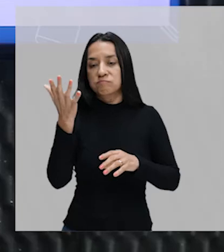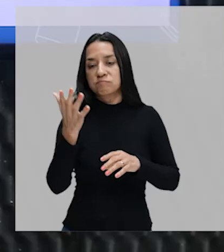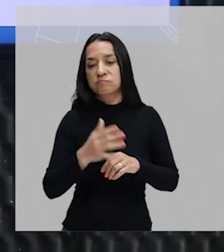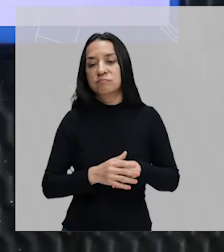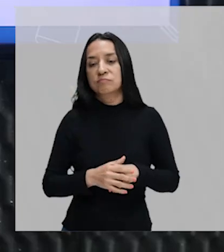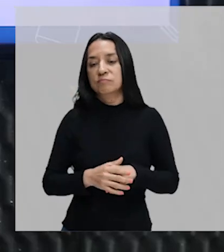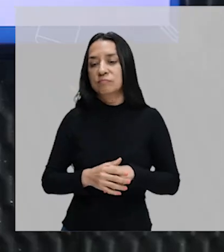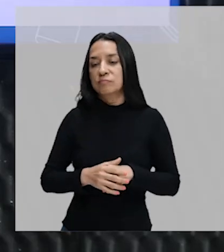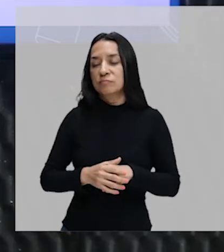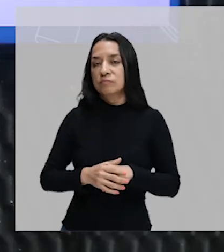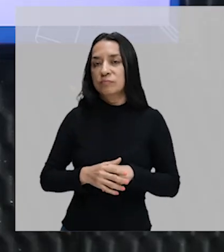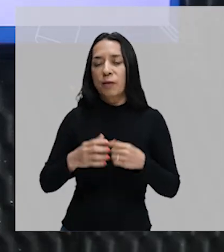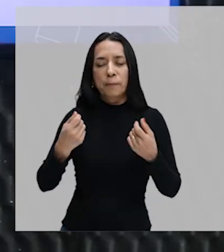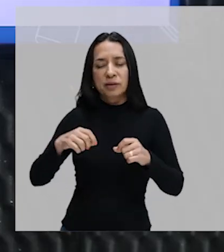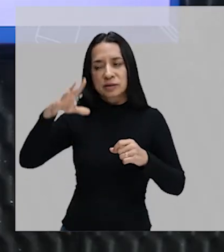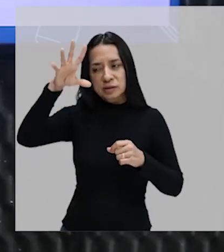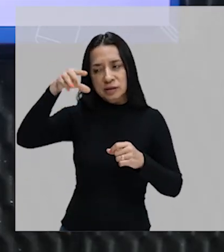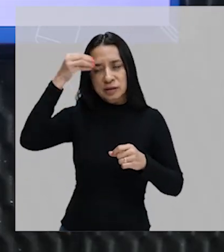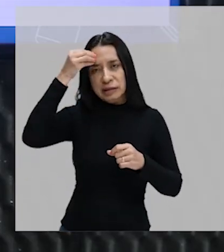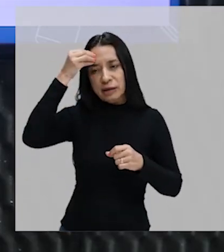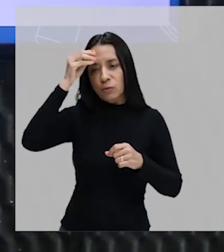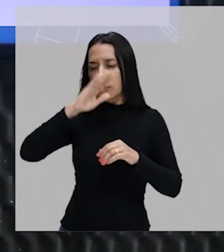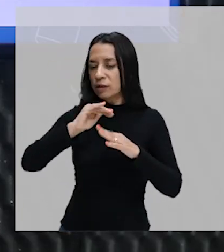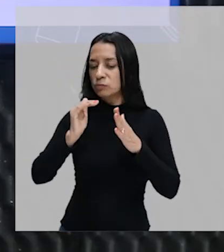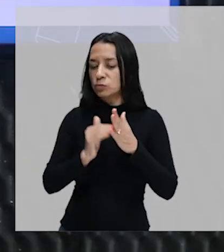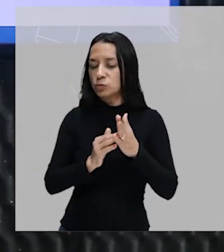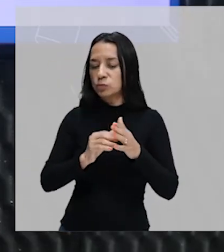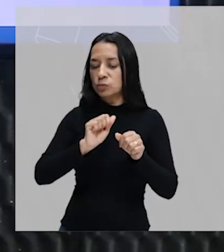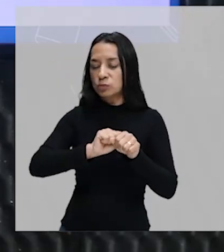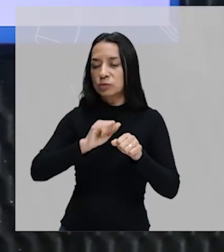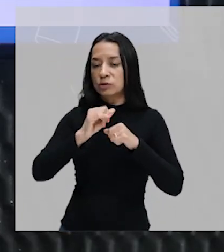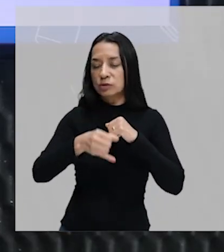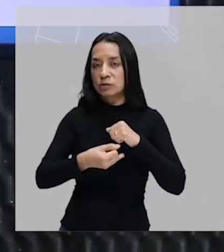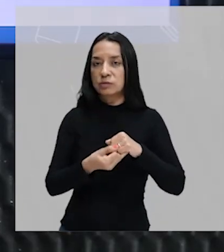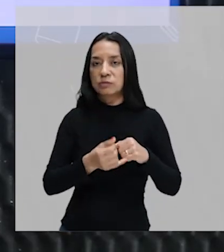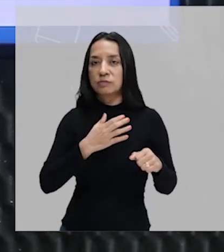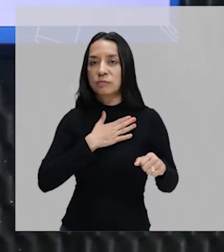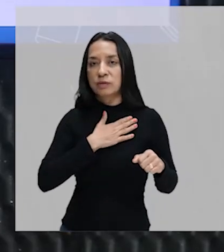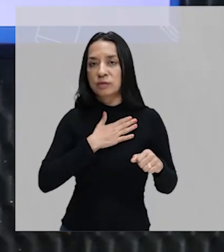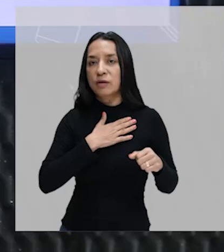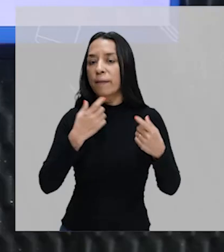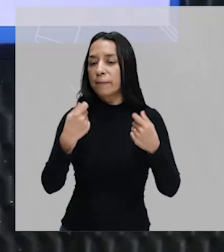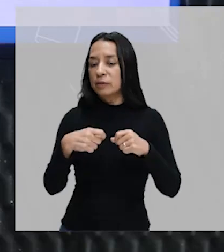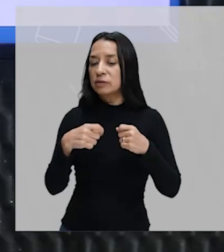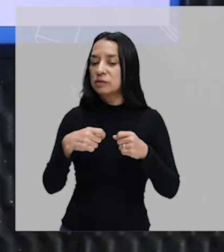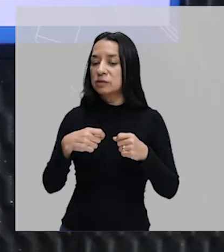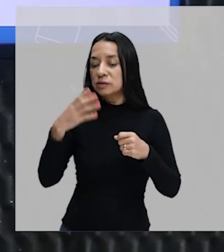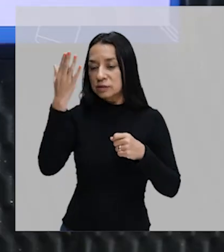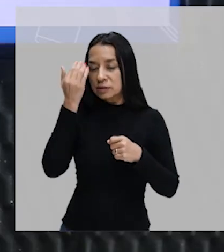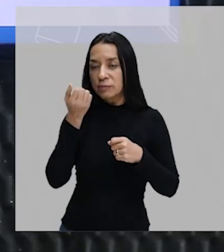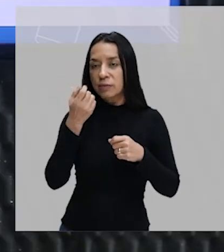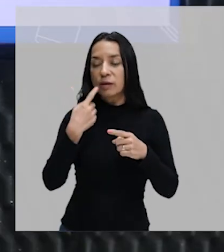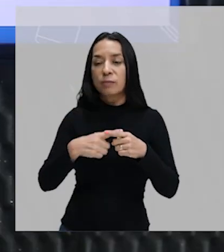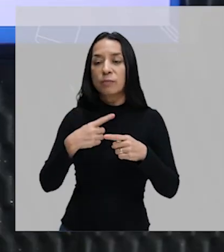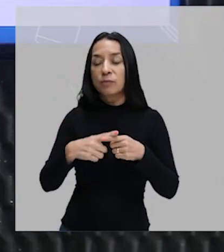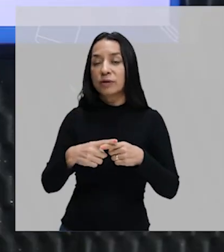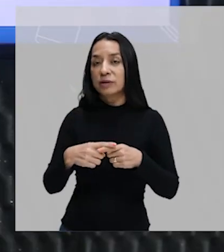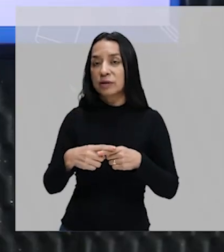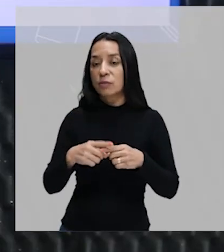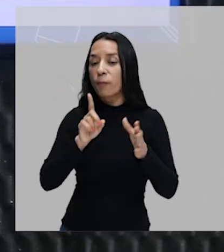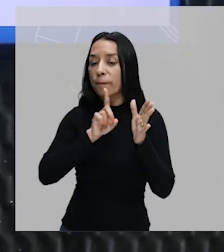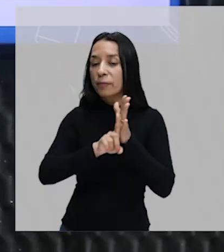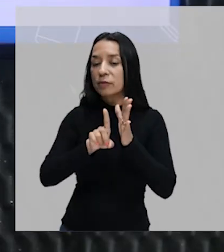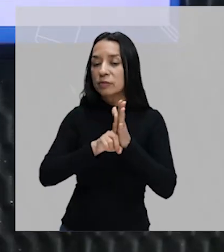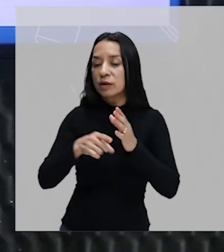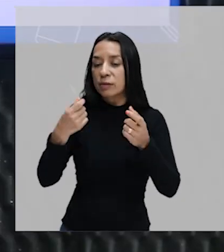que decorar todos os adjetivos pátrios? Não, mas você precisa ter noção. Porque quando alguém te perguntar, você